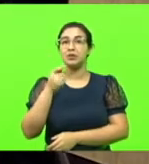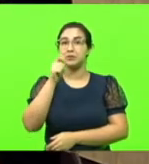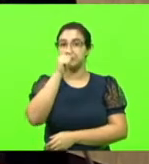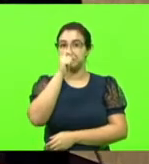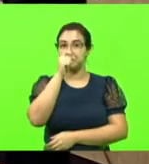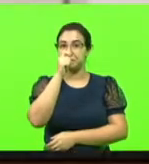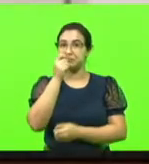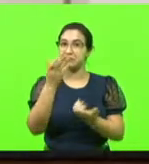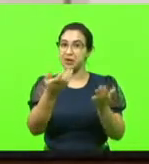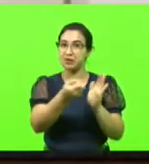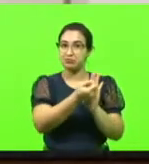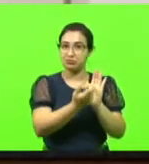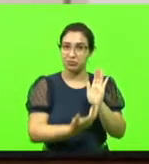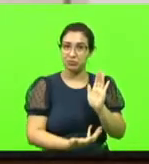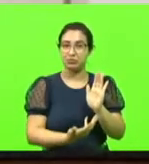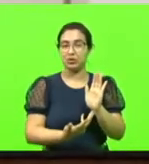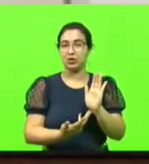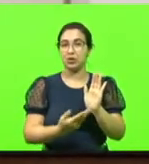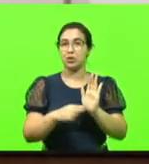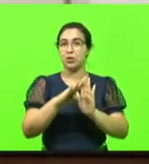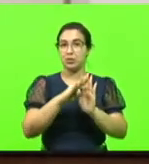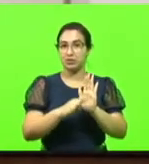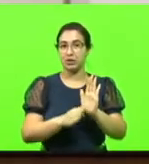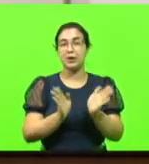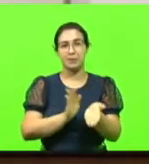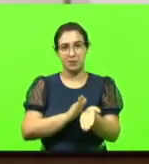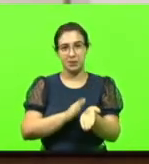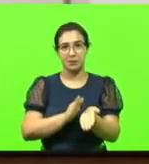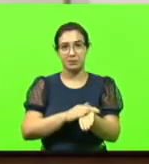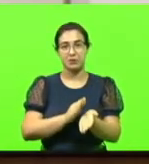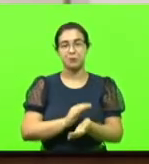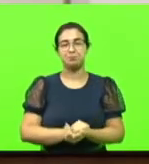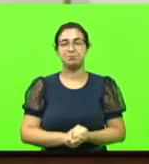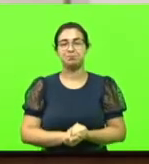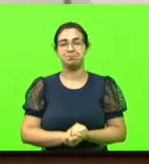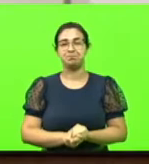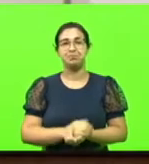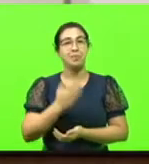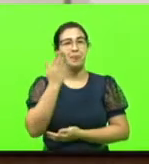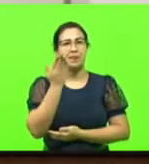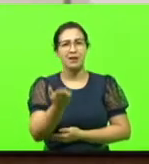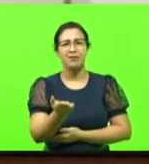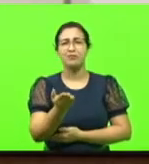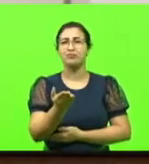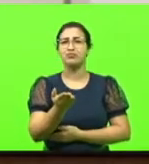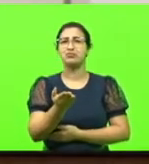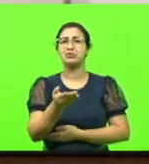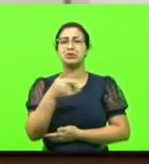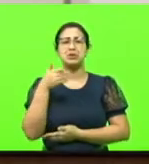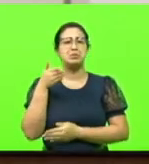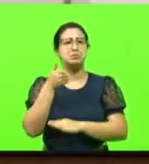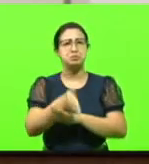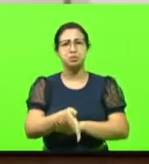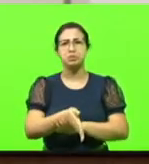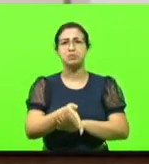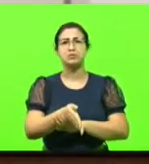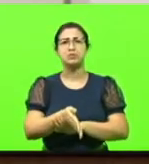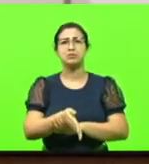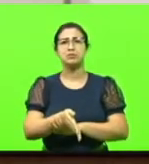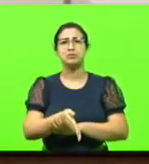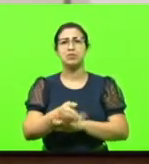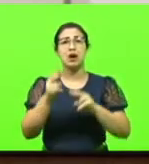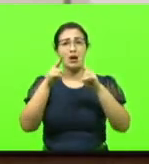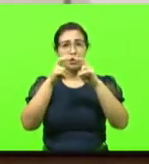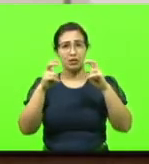relator da matéria. Parabéns, deputado. Você atua muito na Grande Florianópolis,